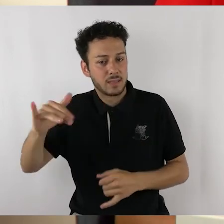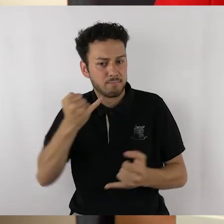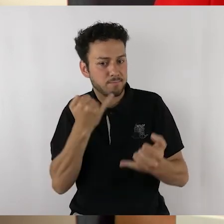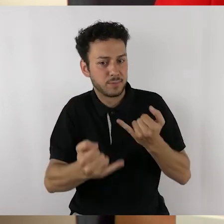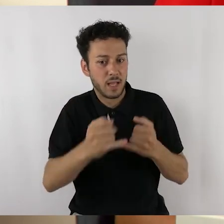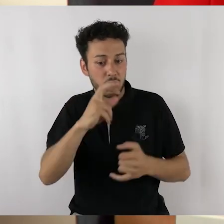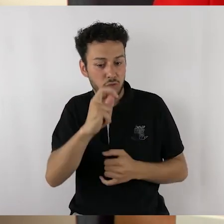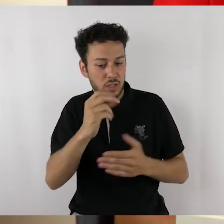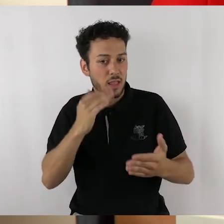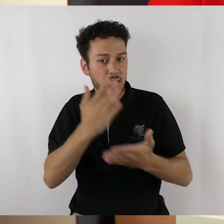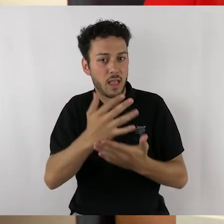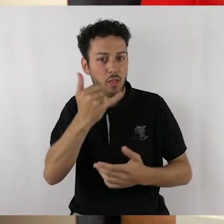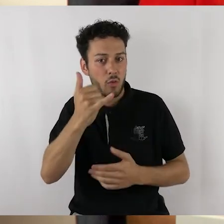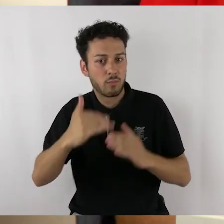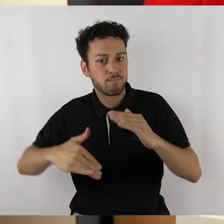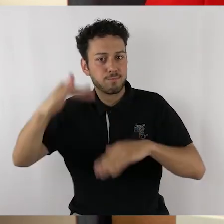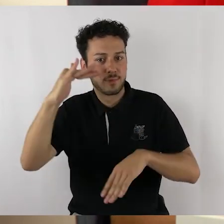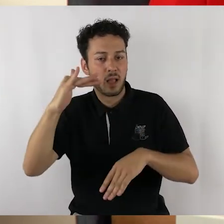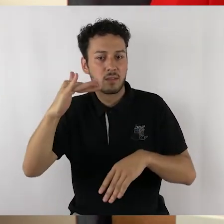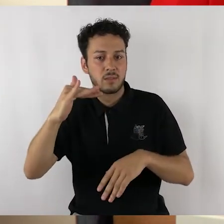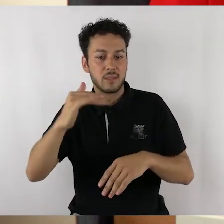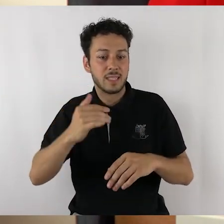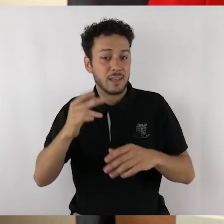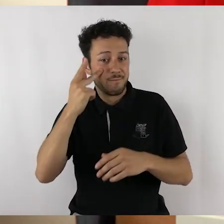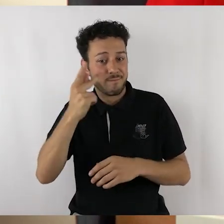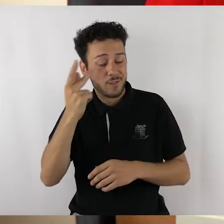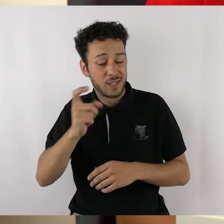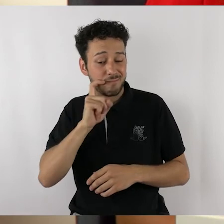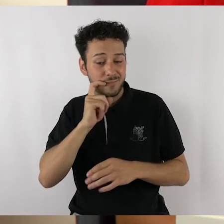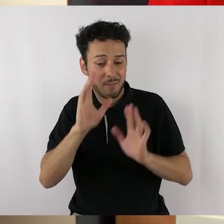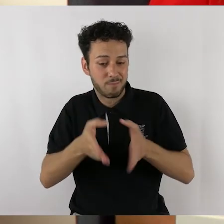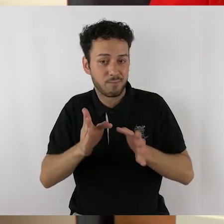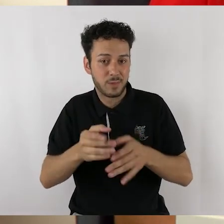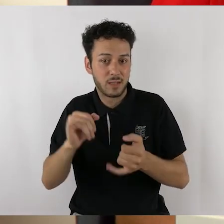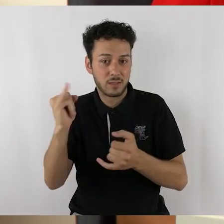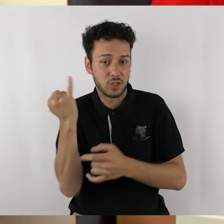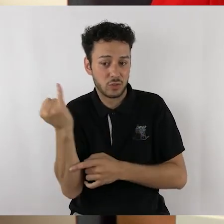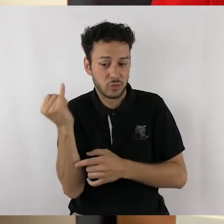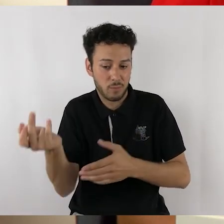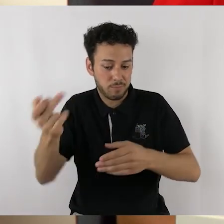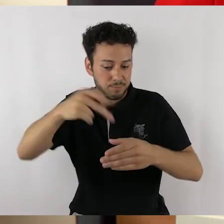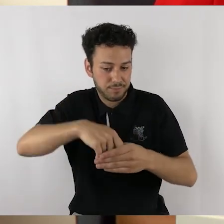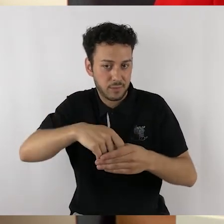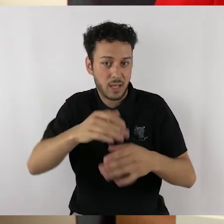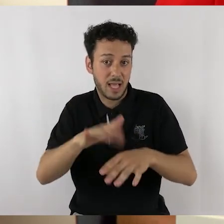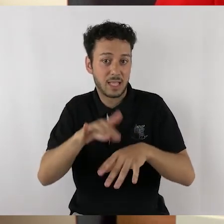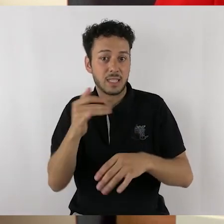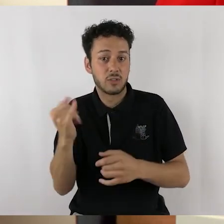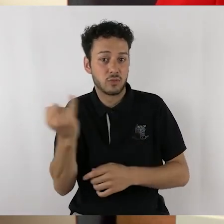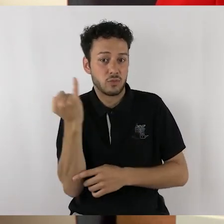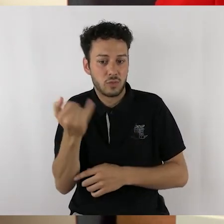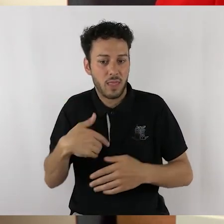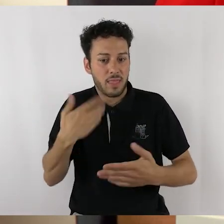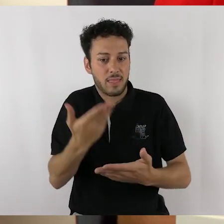dos 3 aos 12 anos cuja proteção passa num determinado momento das suas vidas pela institucionalização esta